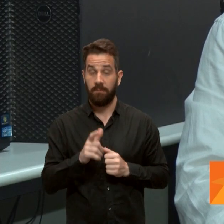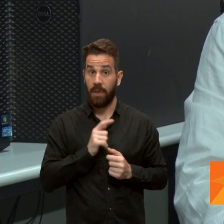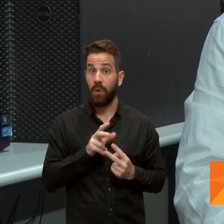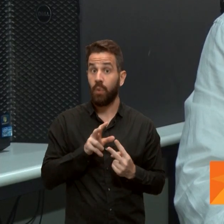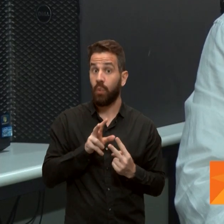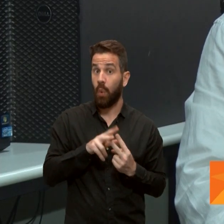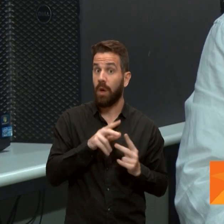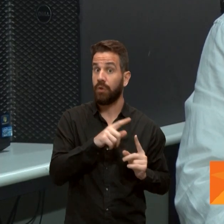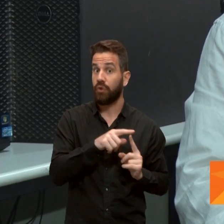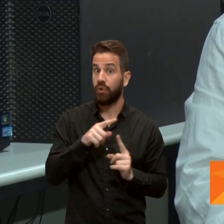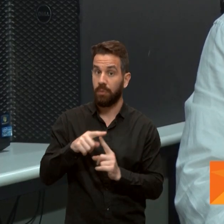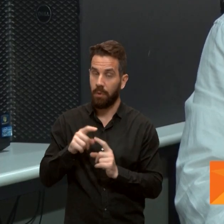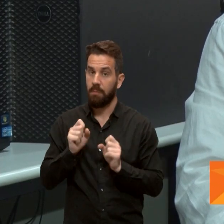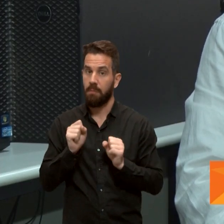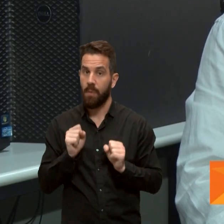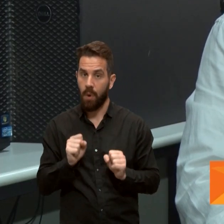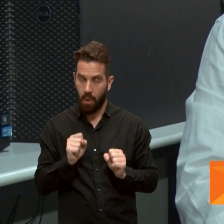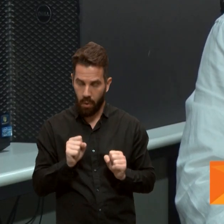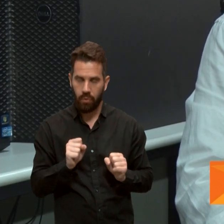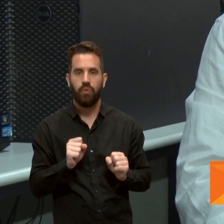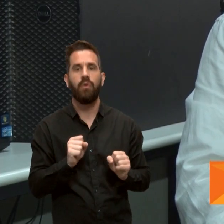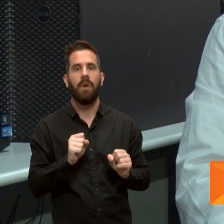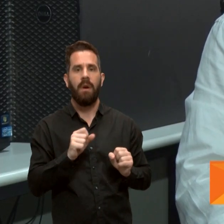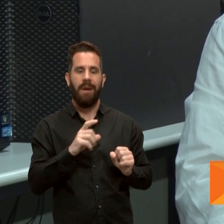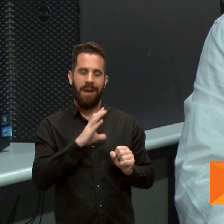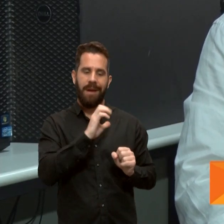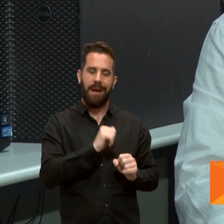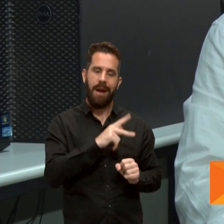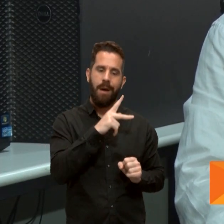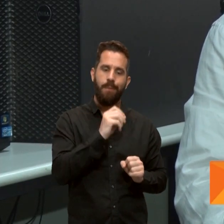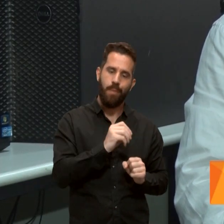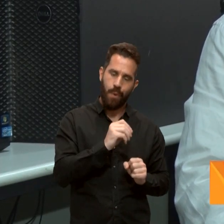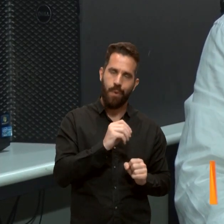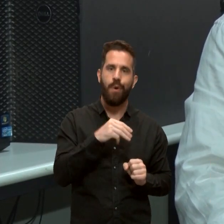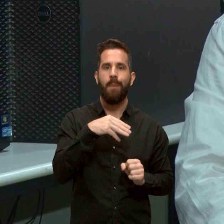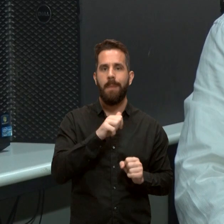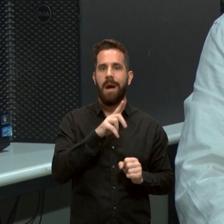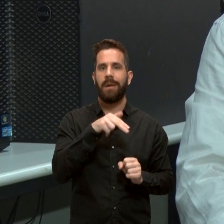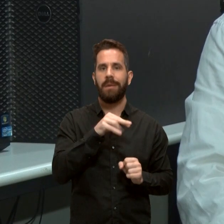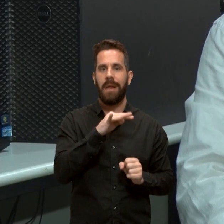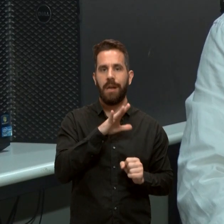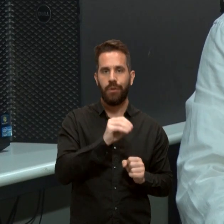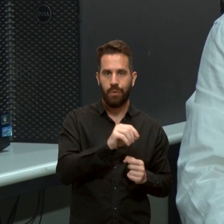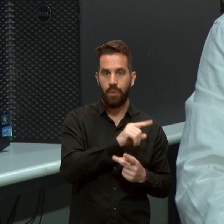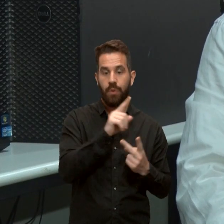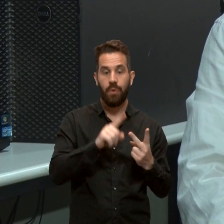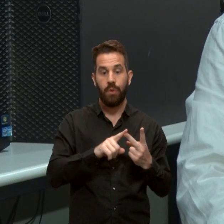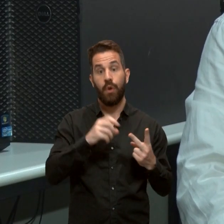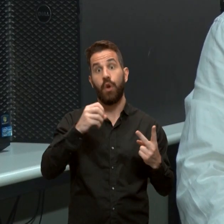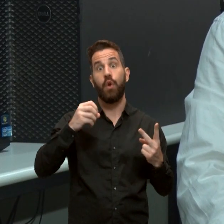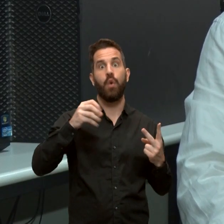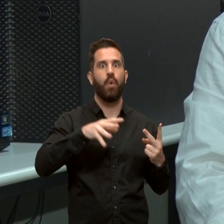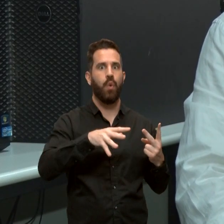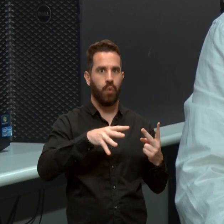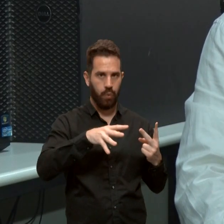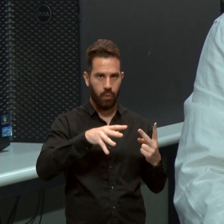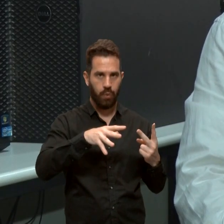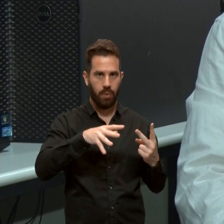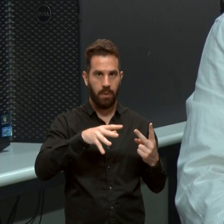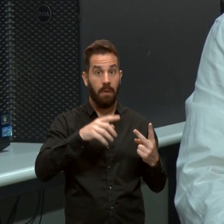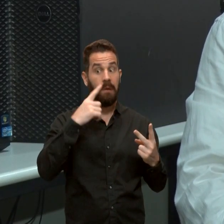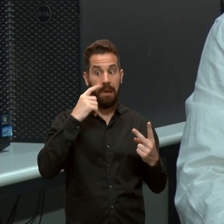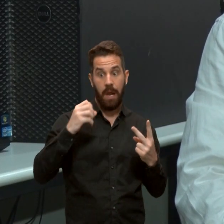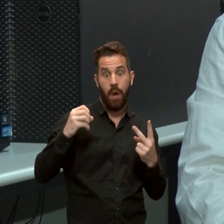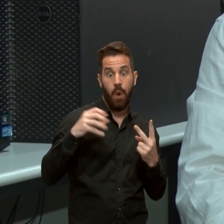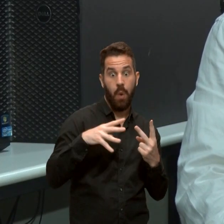Então, basicamente, assim, você pode fazer isso com campo magnético ou você pode fazer isso com luz, que é via um negócio chamado campo elétrico. Então, vamos lá com a luz, que é